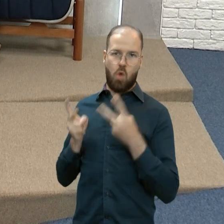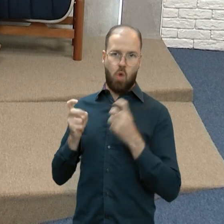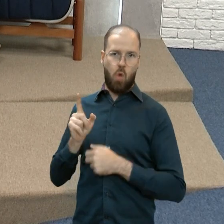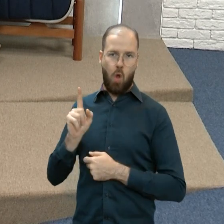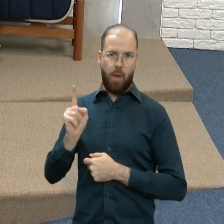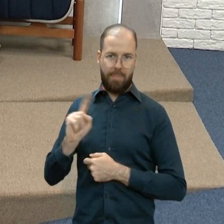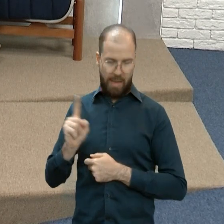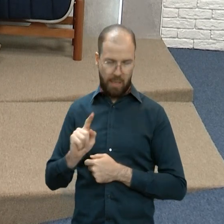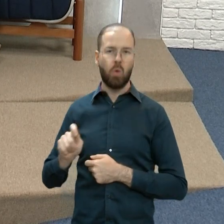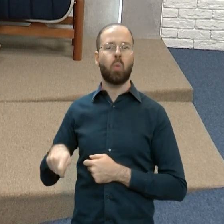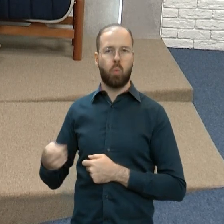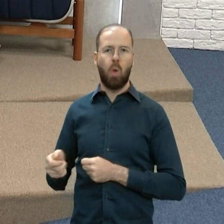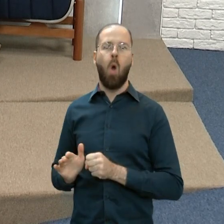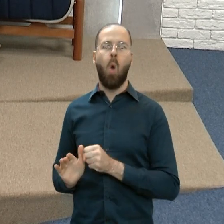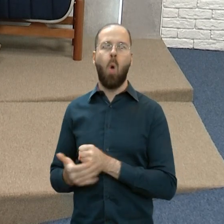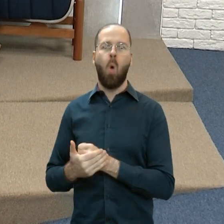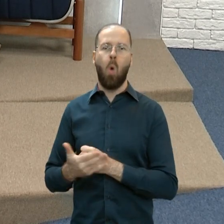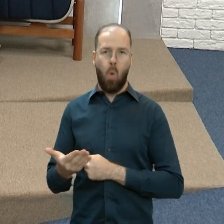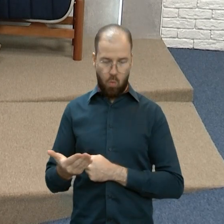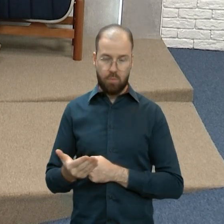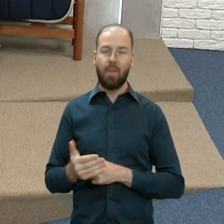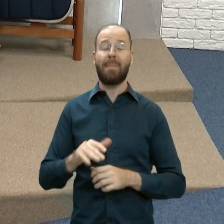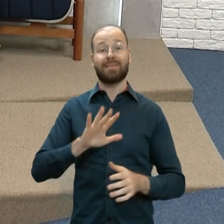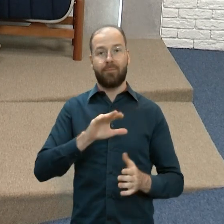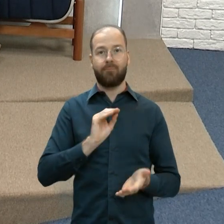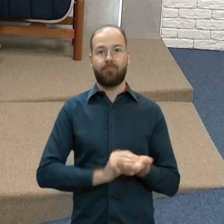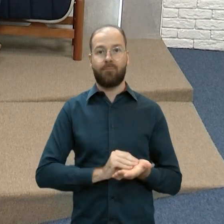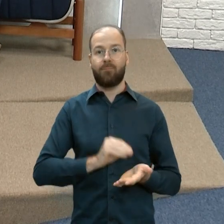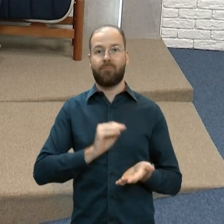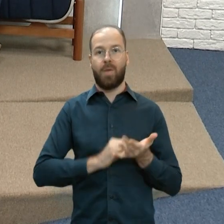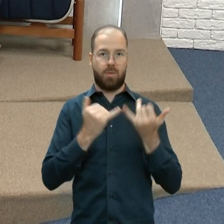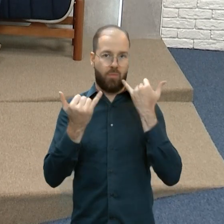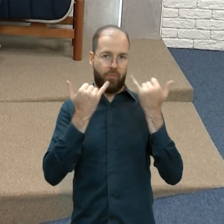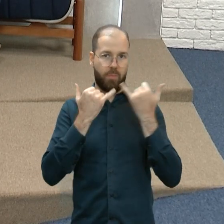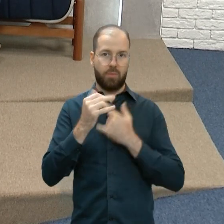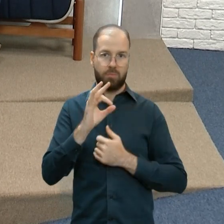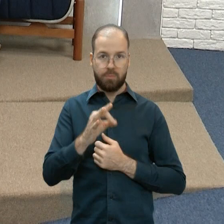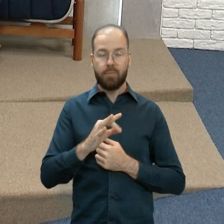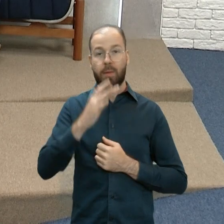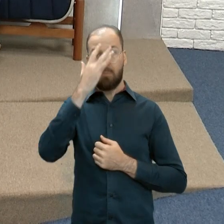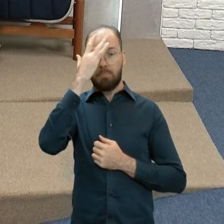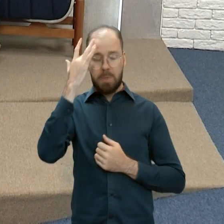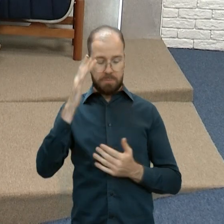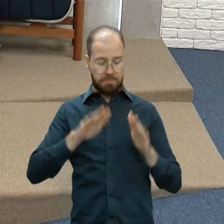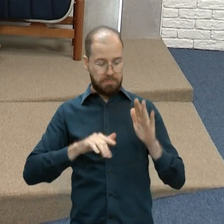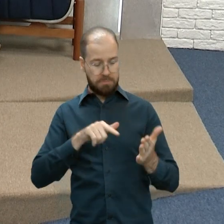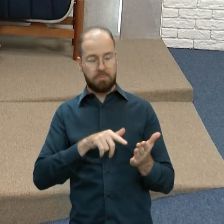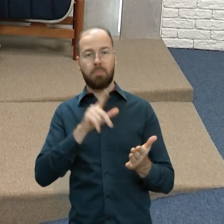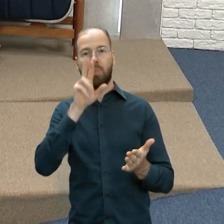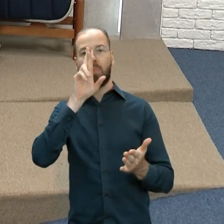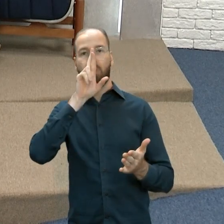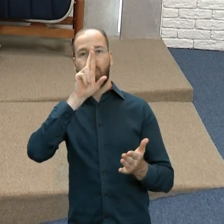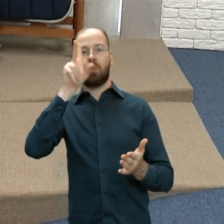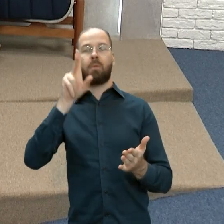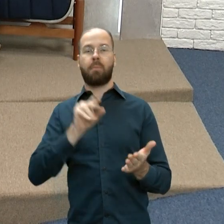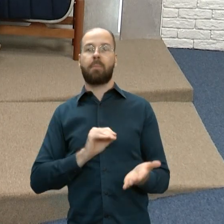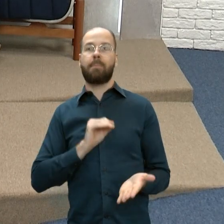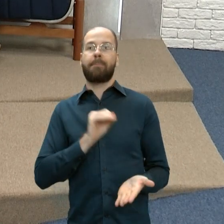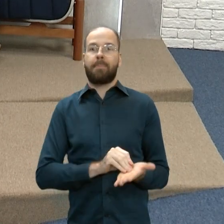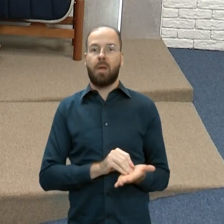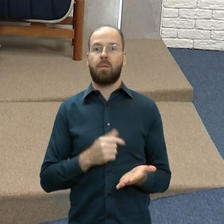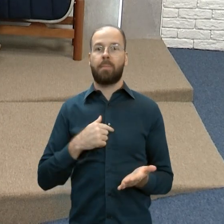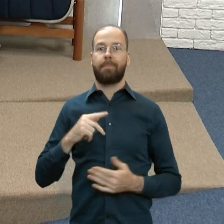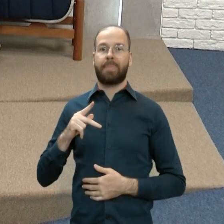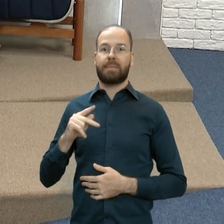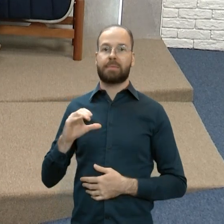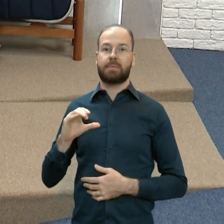desinformação. Pessoas que às vezes marcam na hora de fazer a prova do Enem, as provas, marcam como pessoa PCD, pessoa